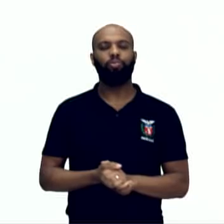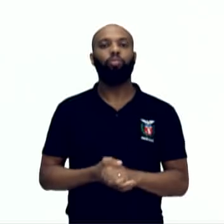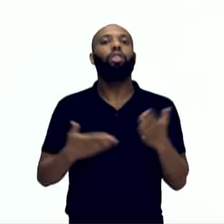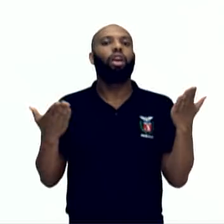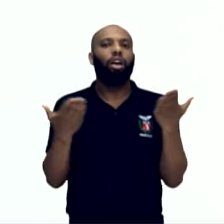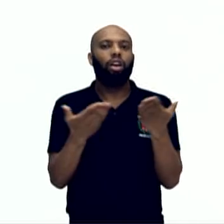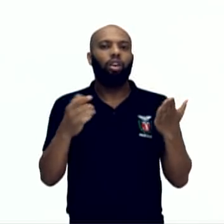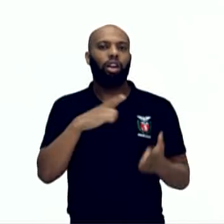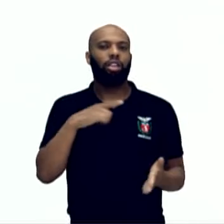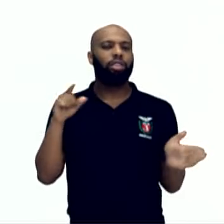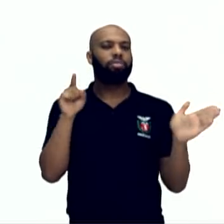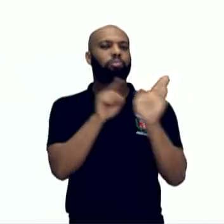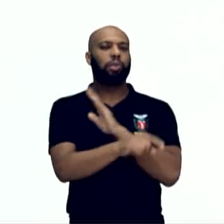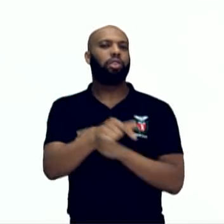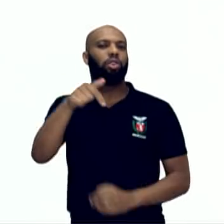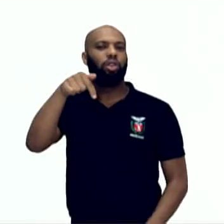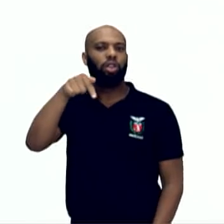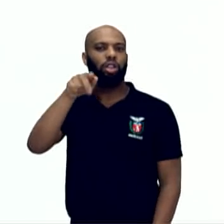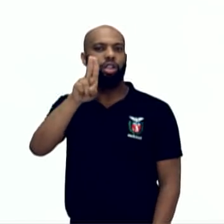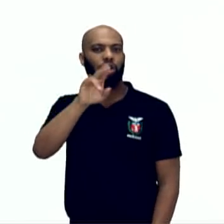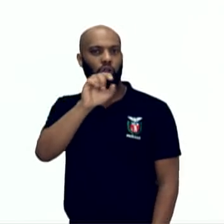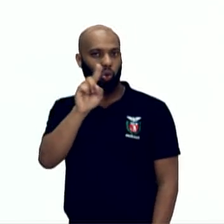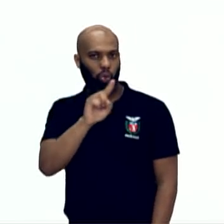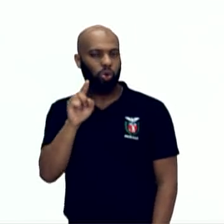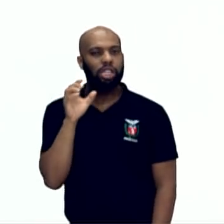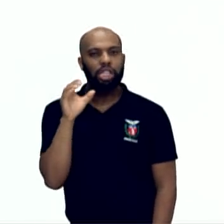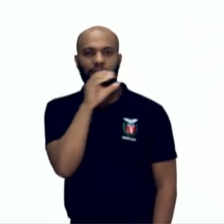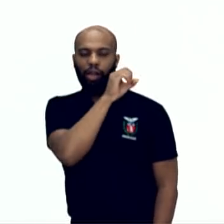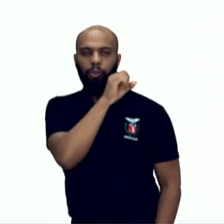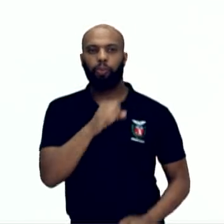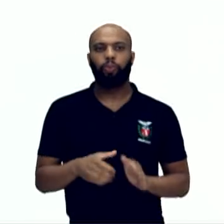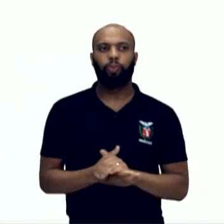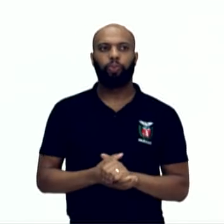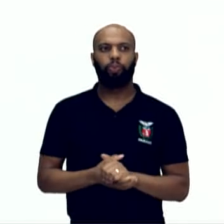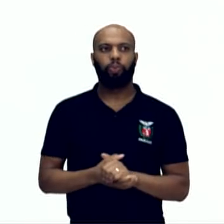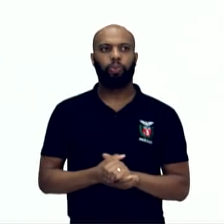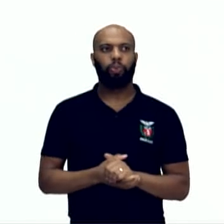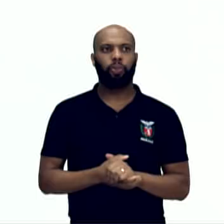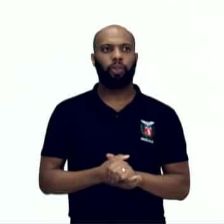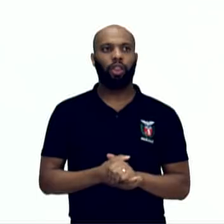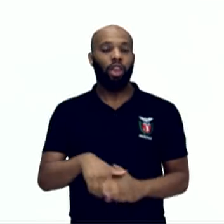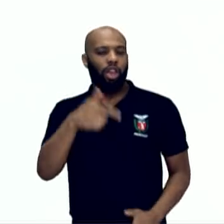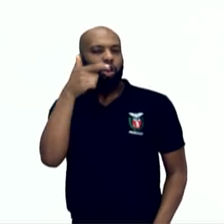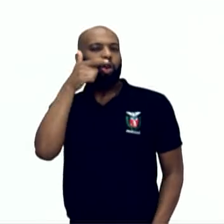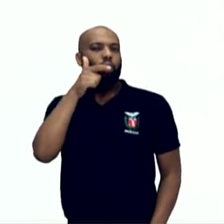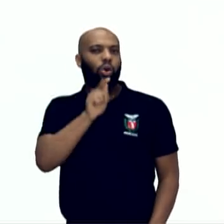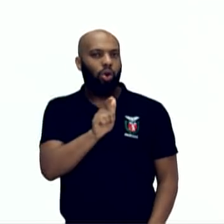Olha só, então vamos fazer aqui um quiz rapidinho? Para dar a ideia